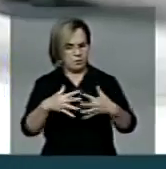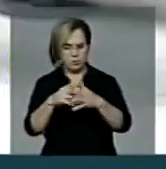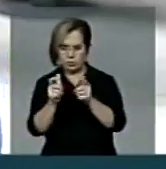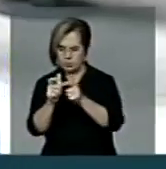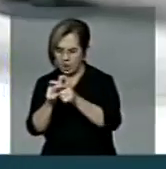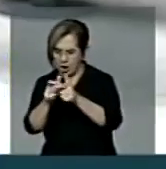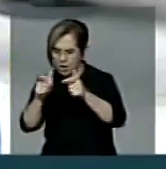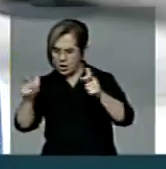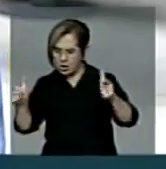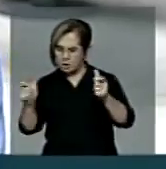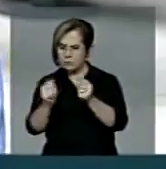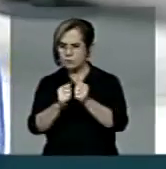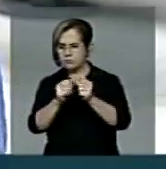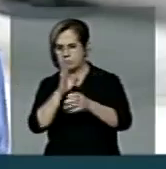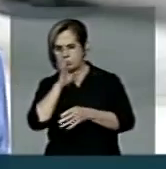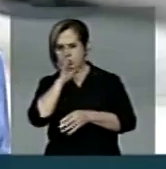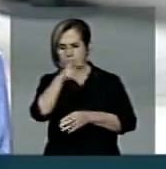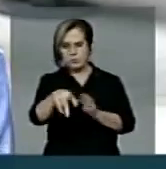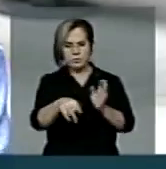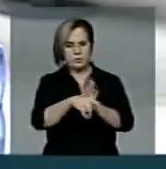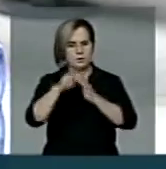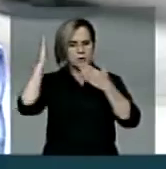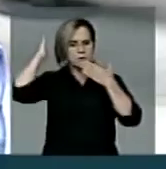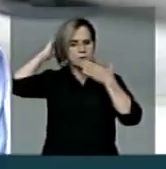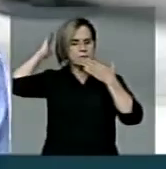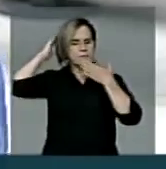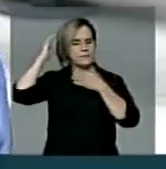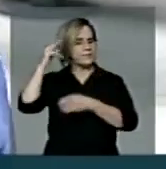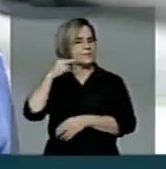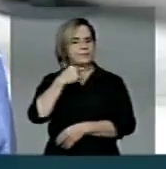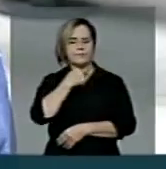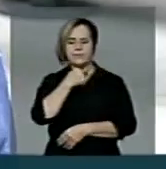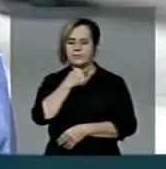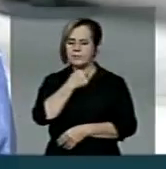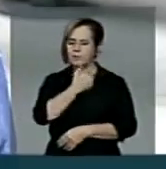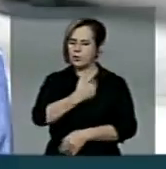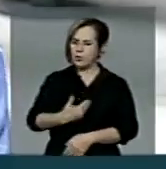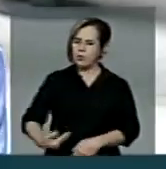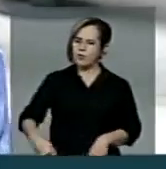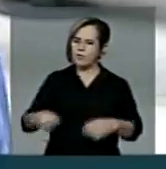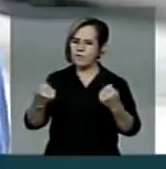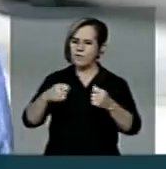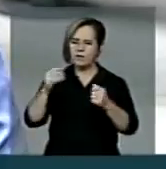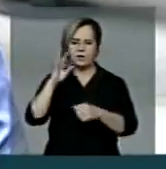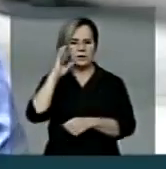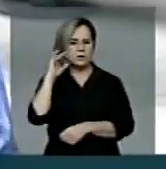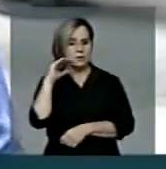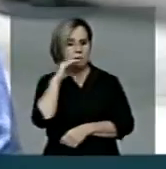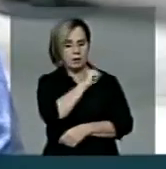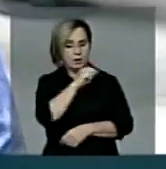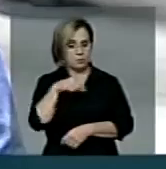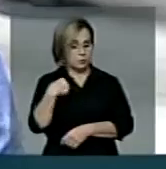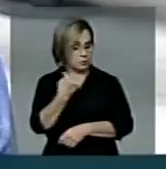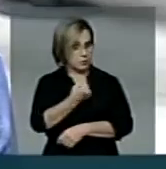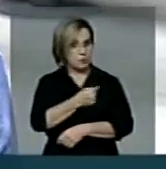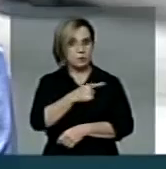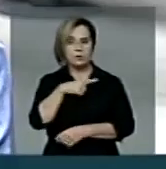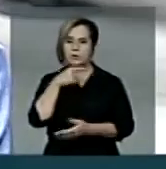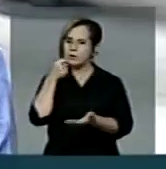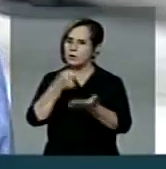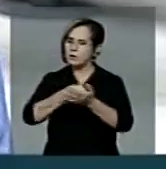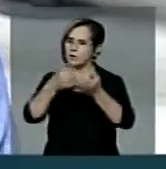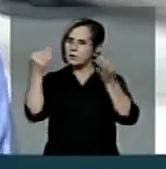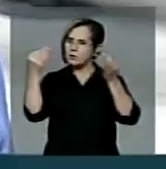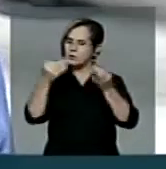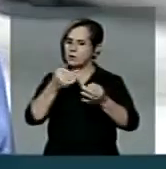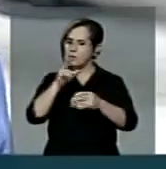grandes para atacar os indígenas. Portanto, o governo tem que ter rapidez e nós temos uma obrigação moral de